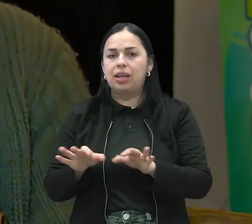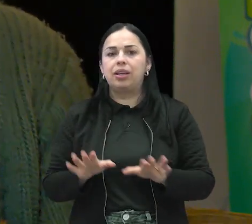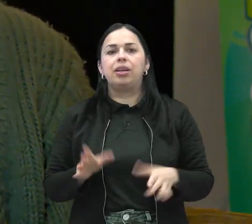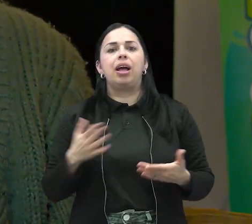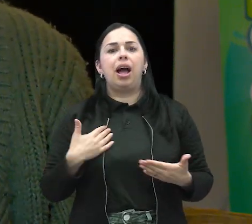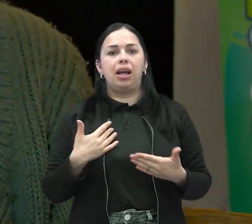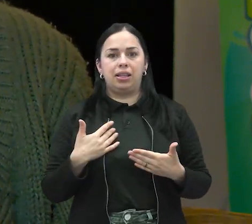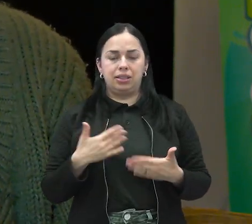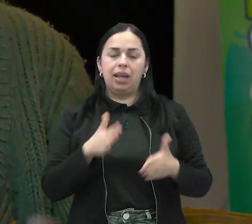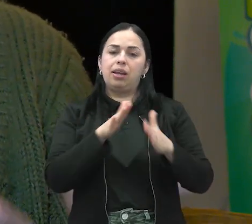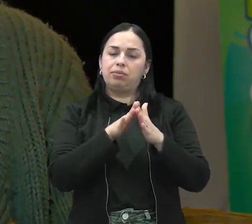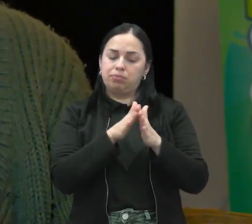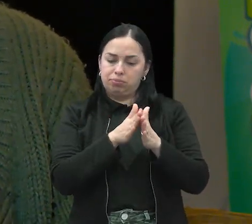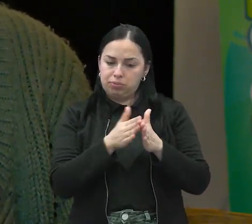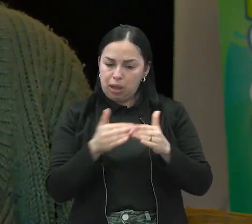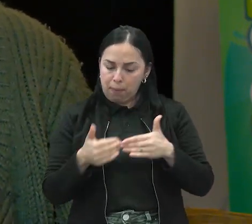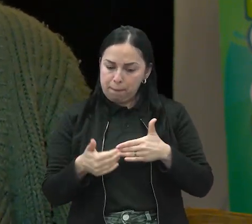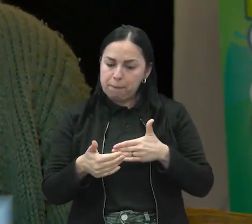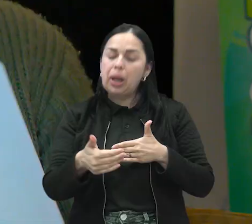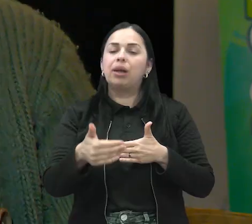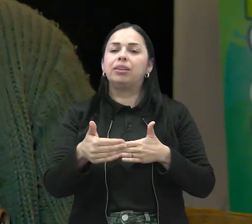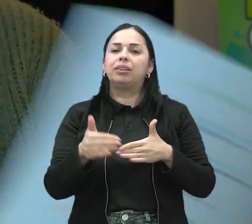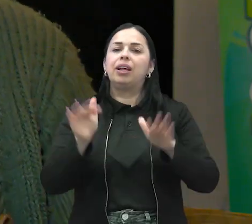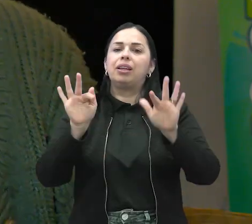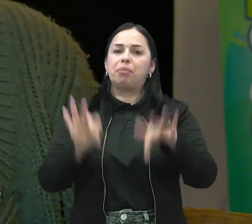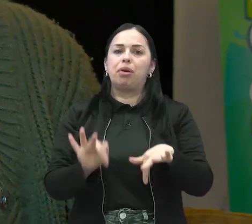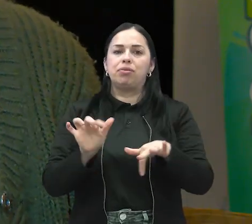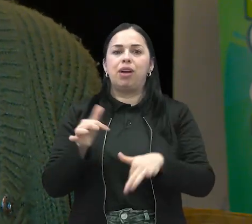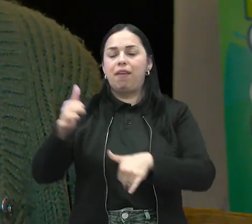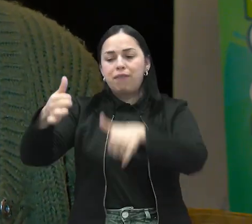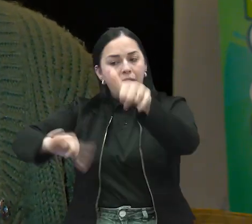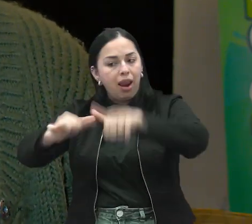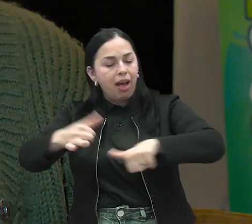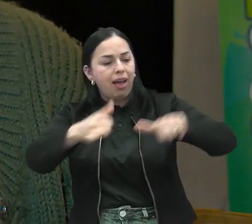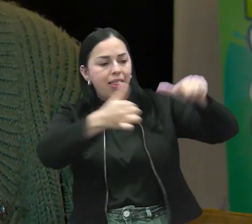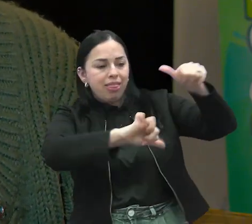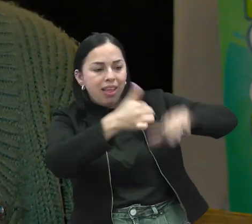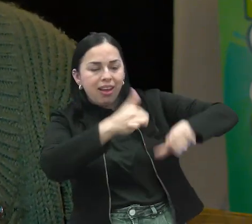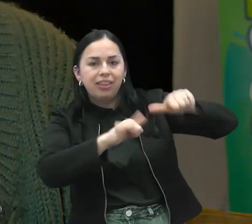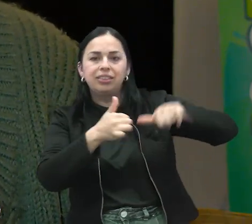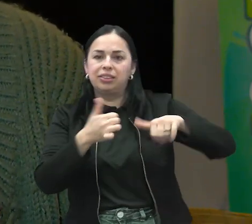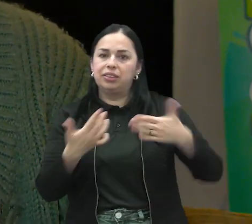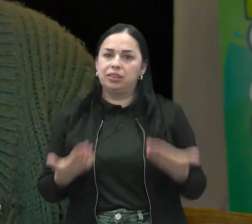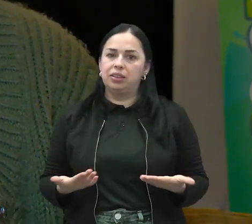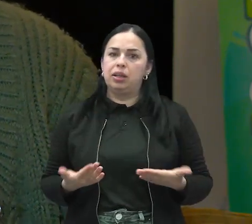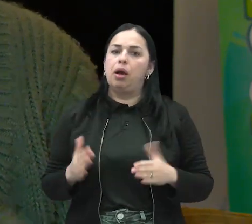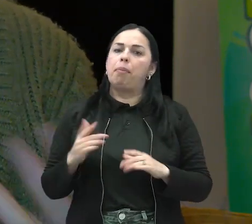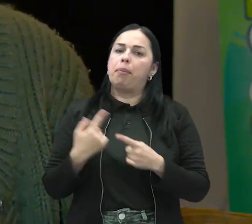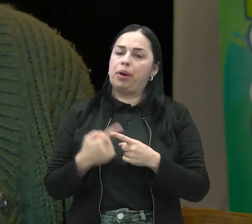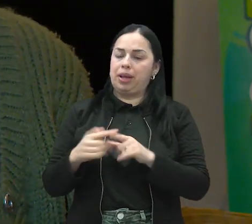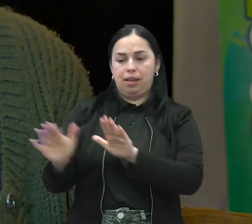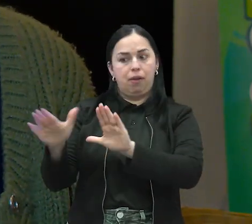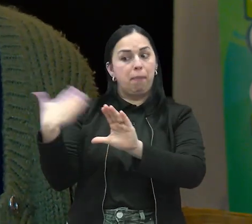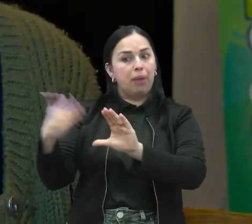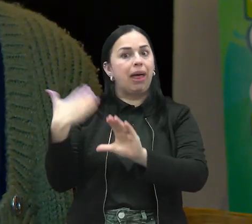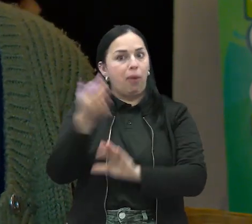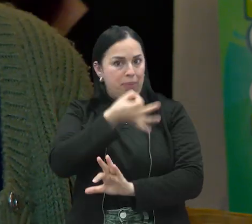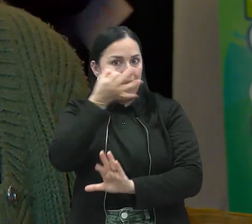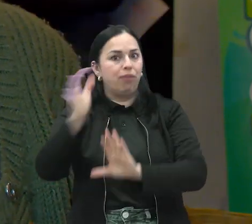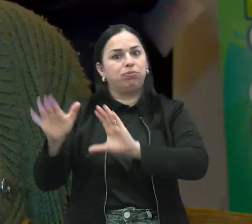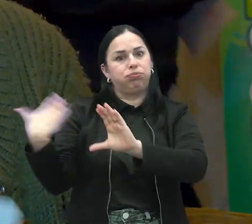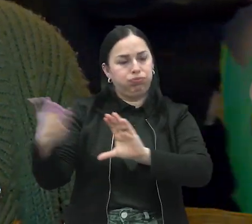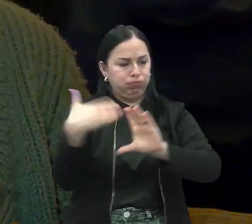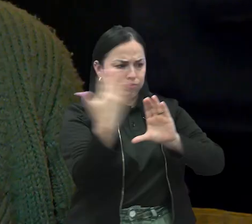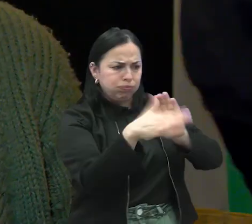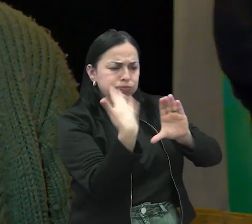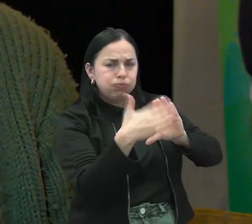No final do dia tem uma plenária que vai aí avaliar e tirar realmente, né, porque vão chegar muitas propostas,